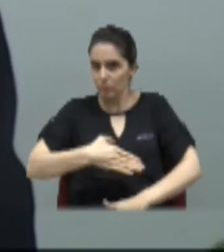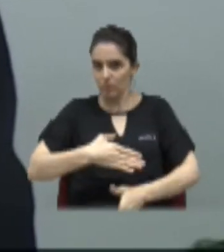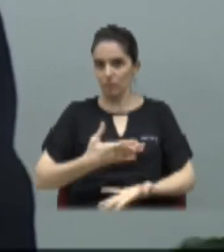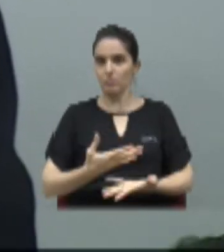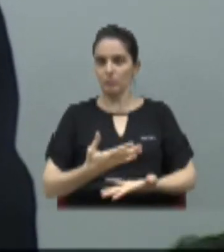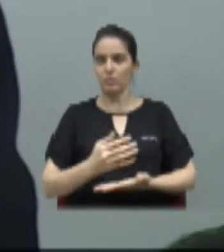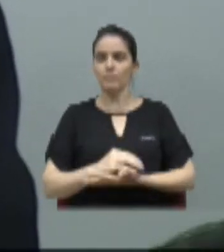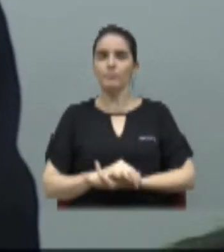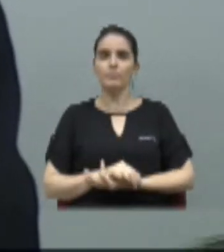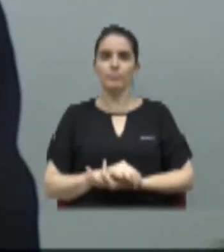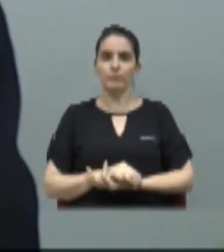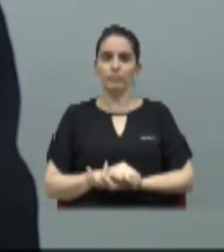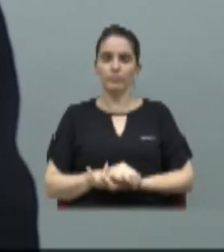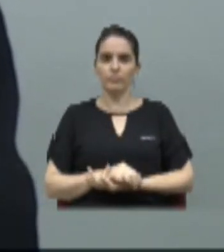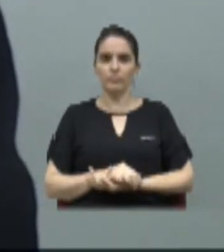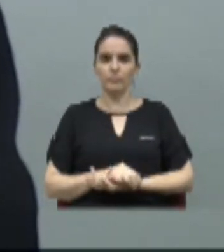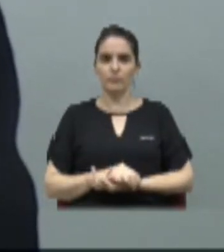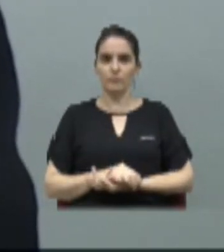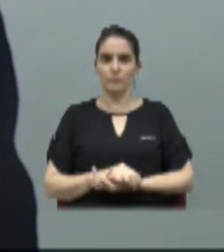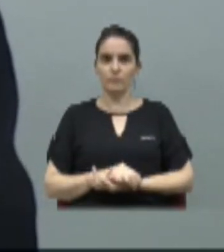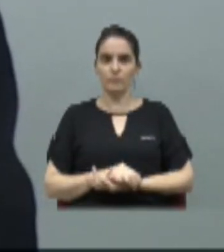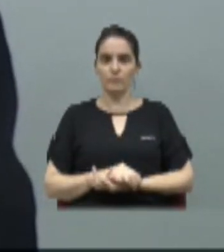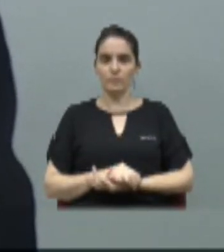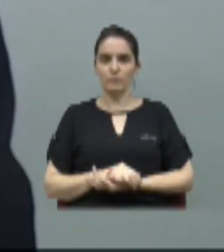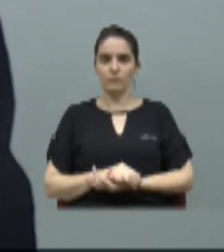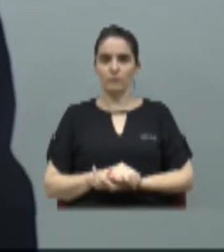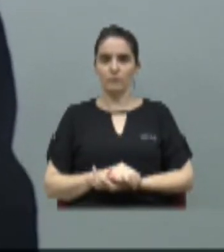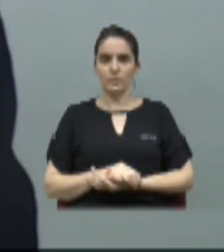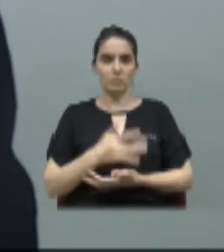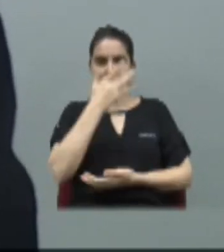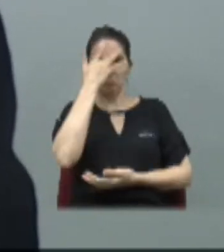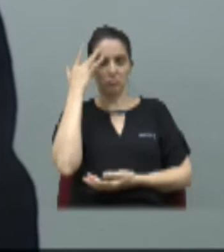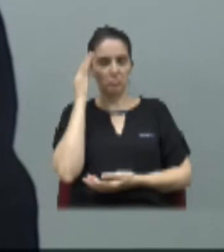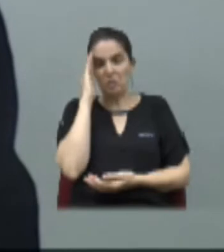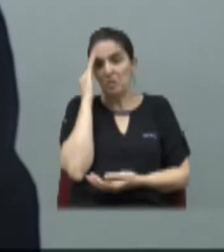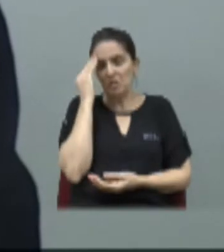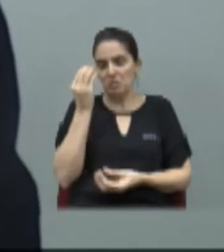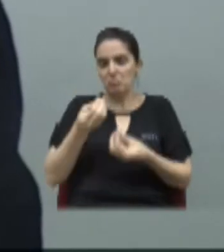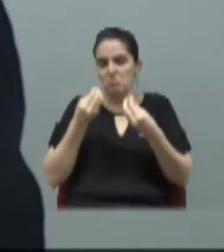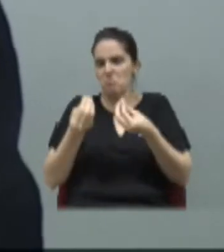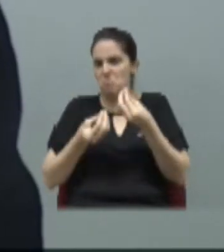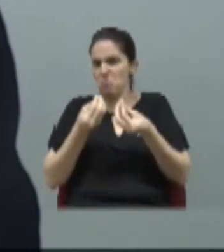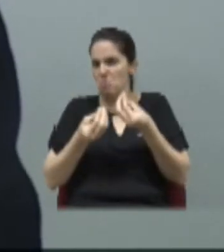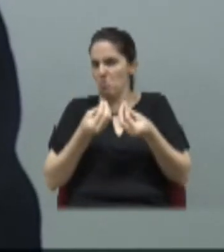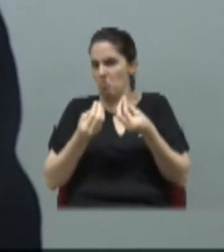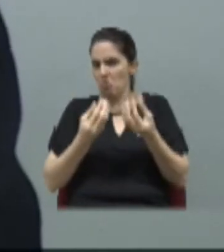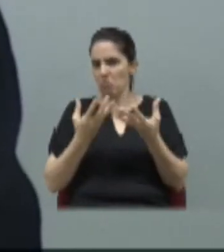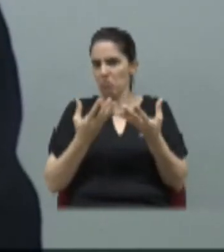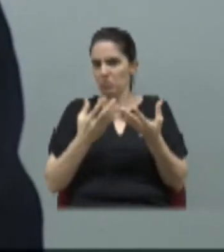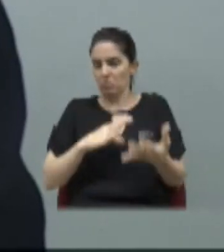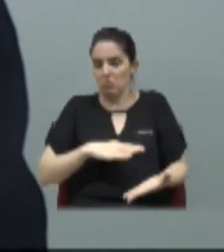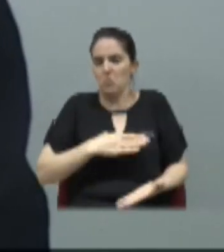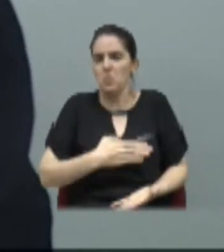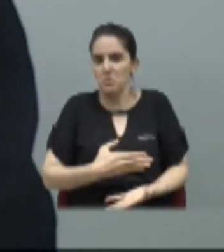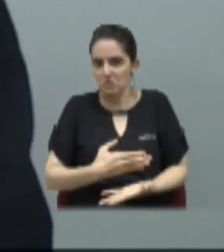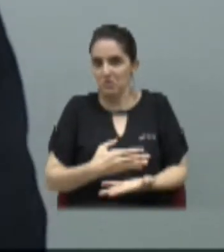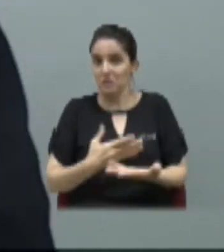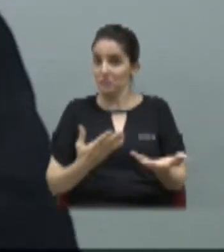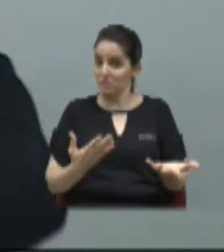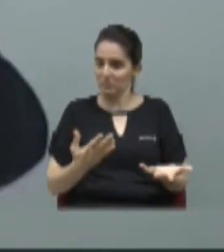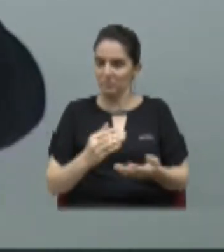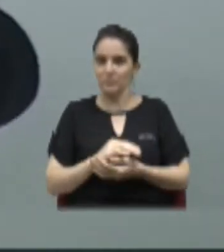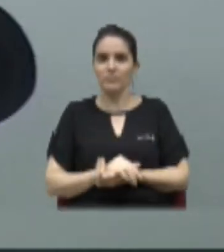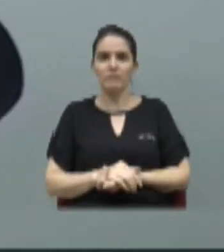coragem, que nós não entendemos de onde que vem, humanamente falando. Eu